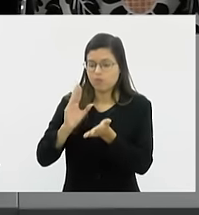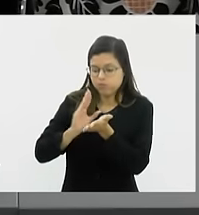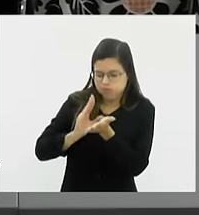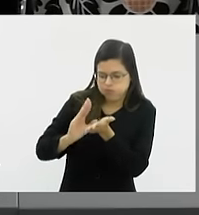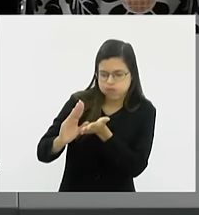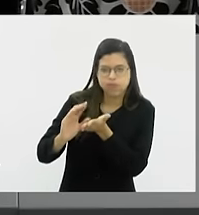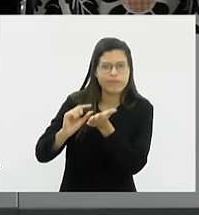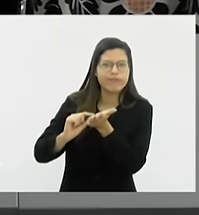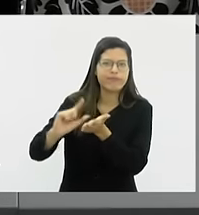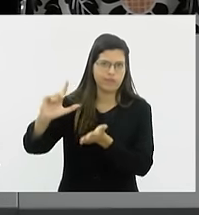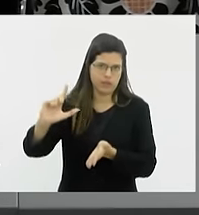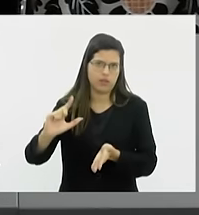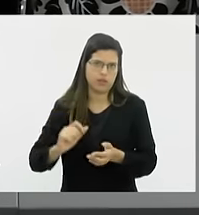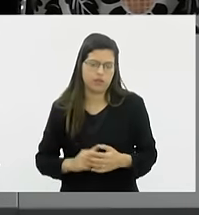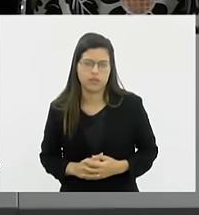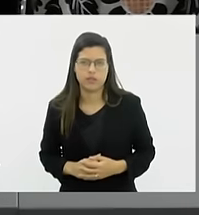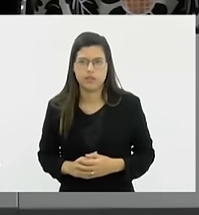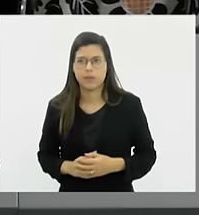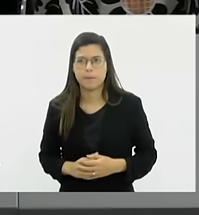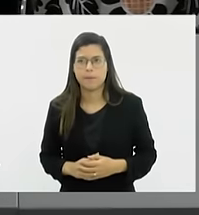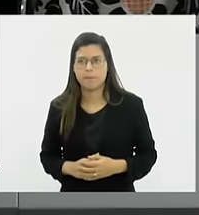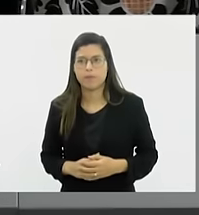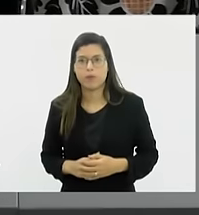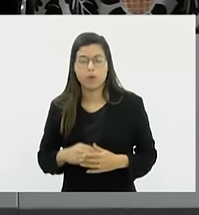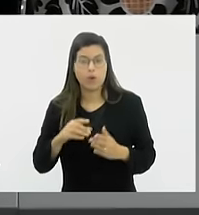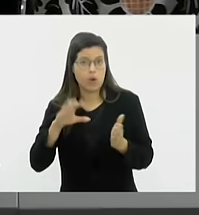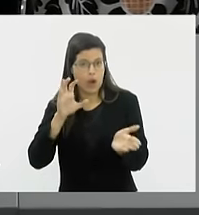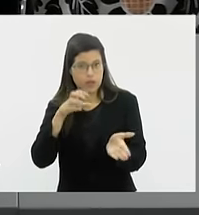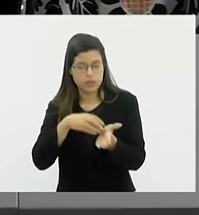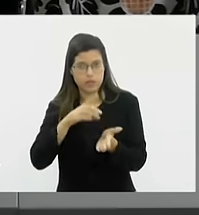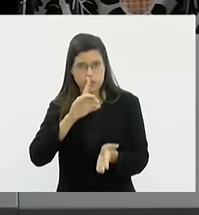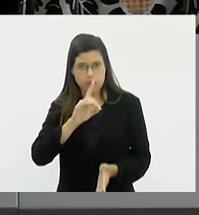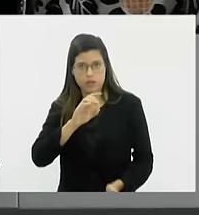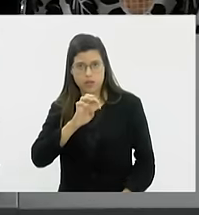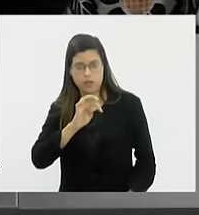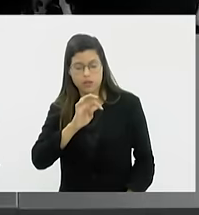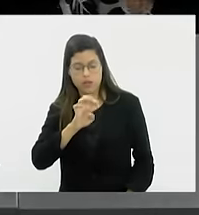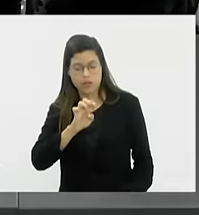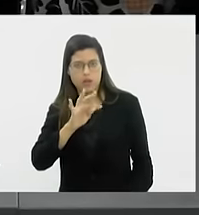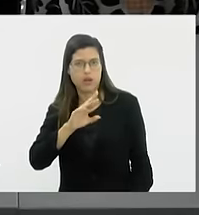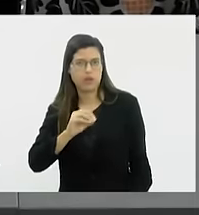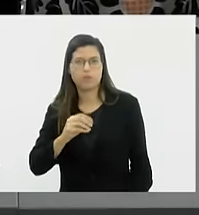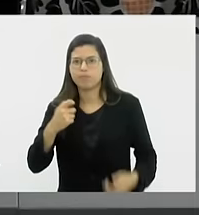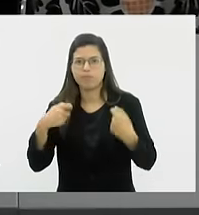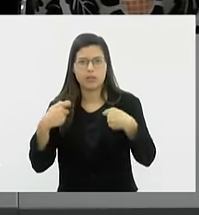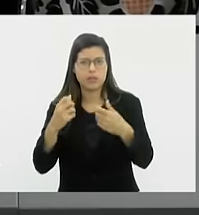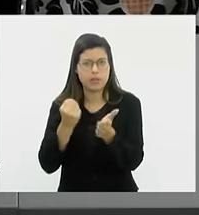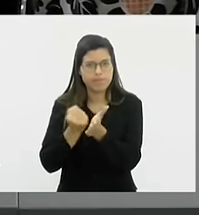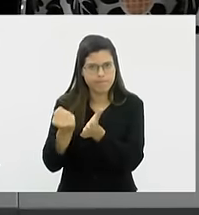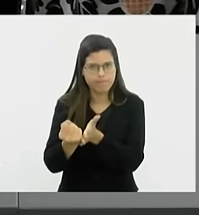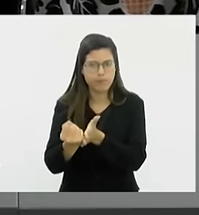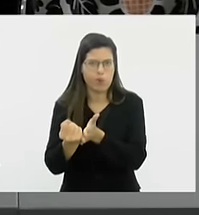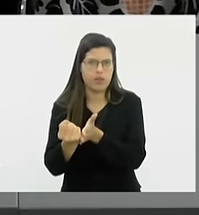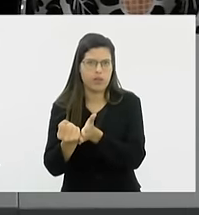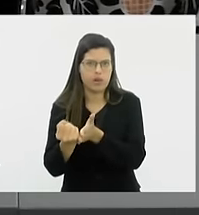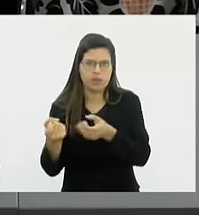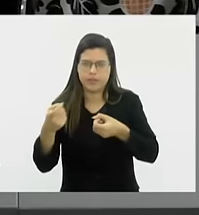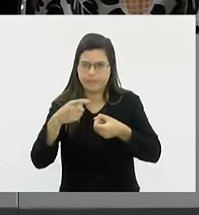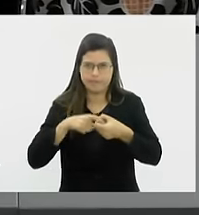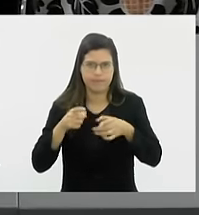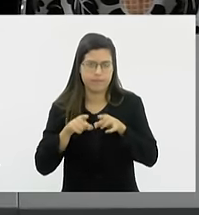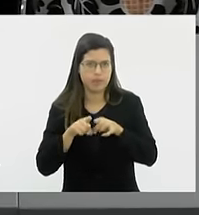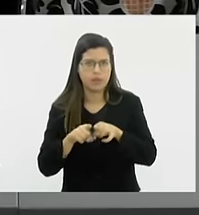grande. Então, o Detro necessita desse contrato. Nós combatemos